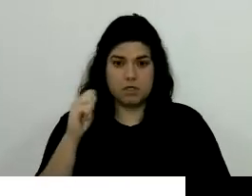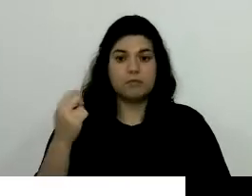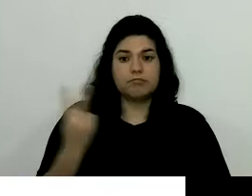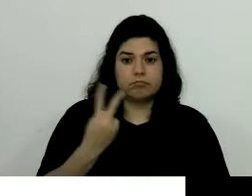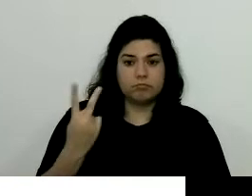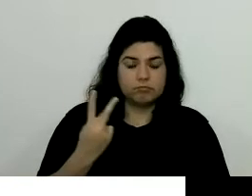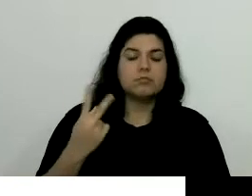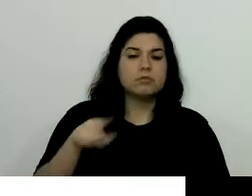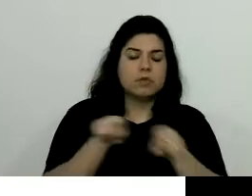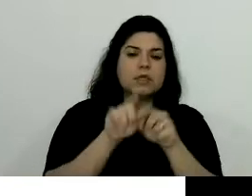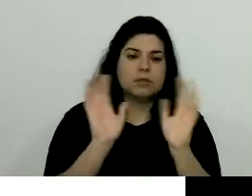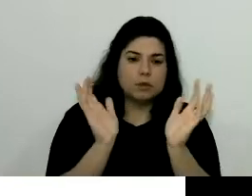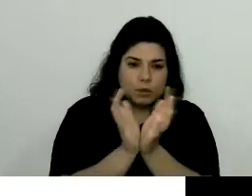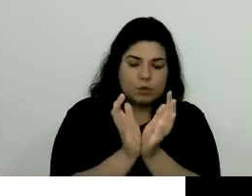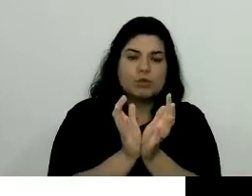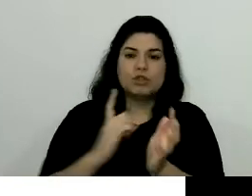A equipe contava com